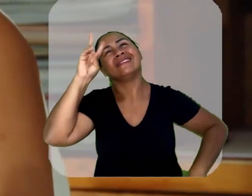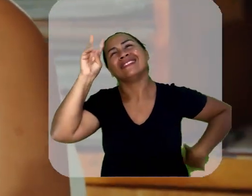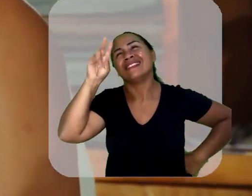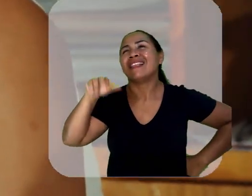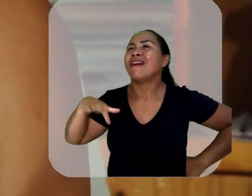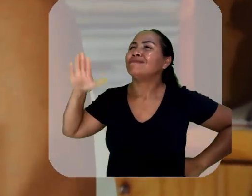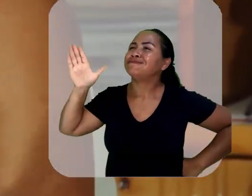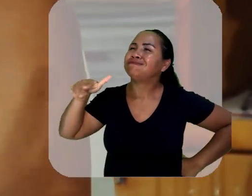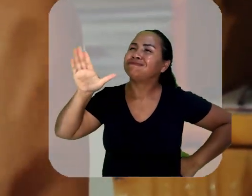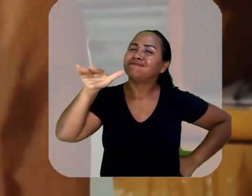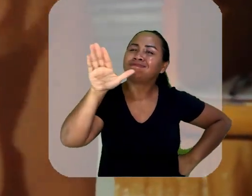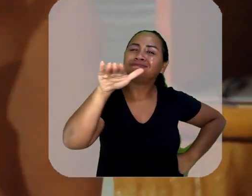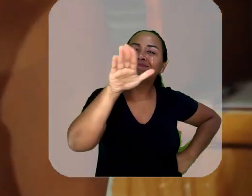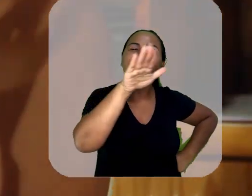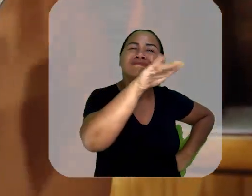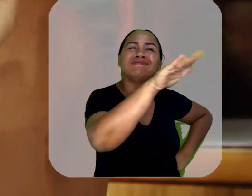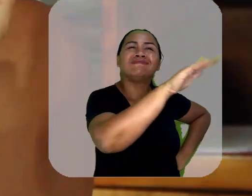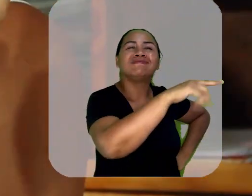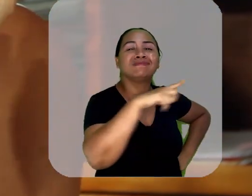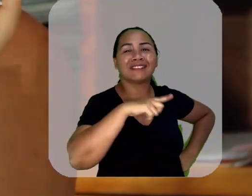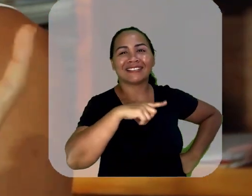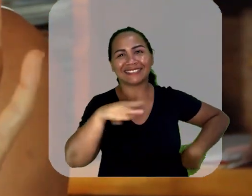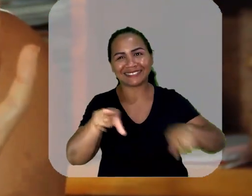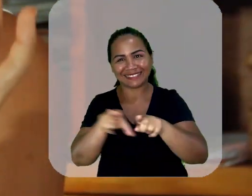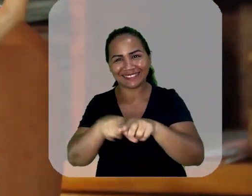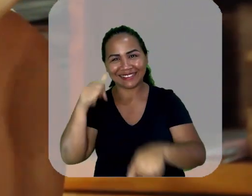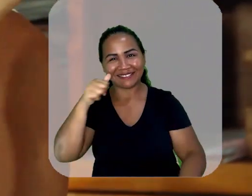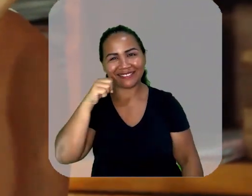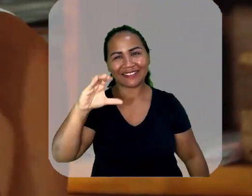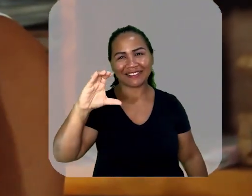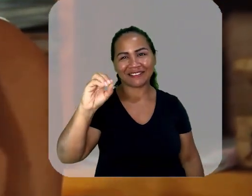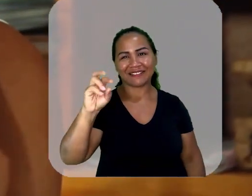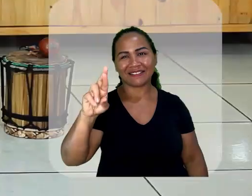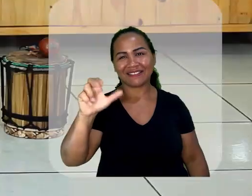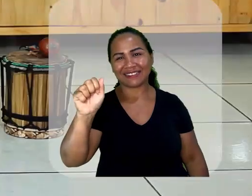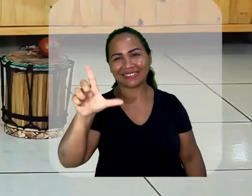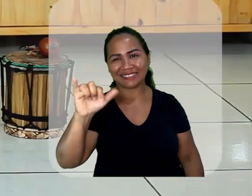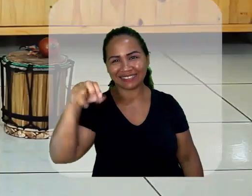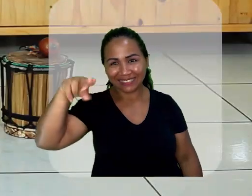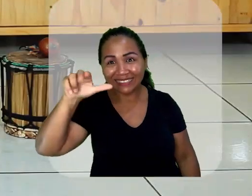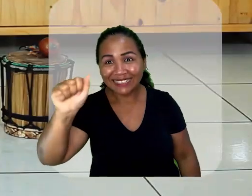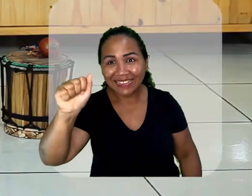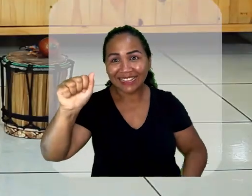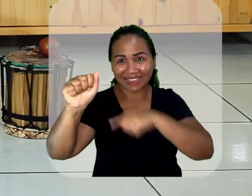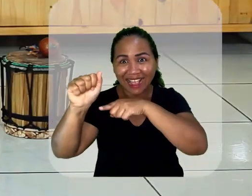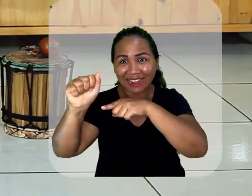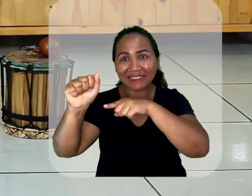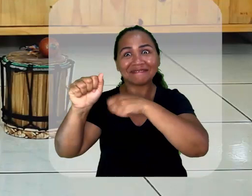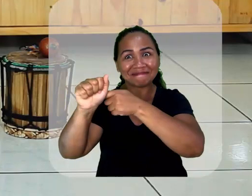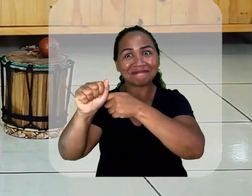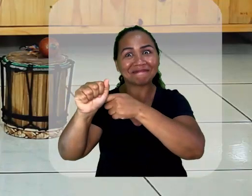de coralina, de Aderaldo, os olhos em que me vejo, o mumuiá do brejinho